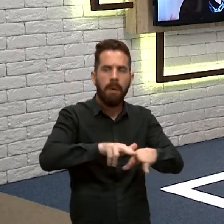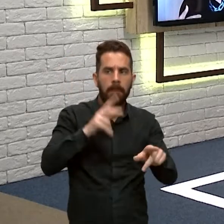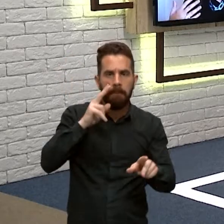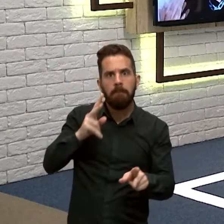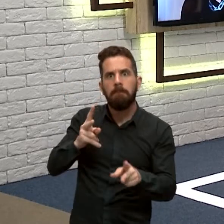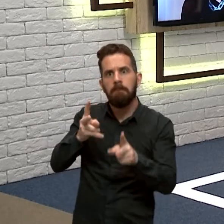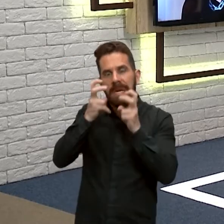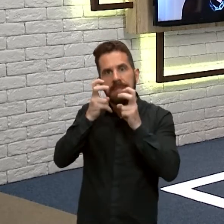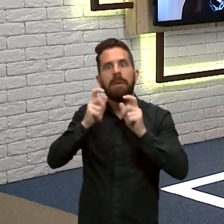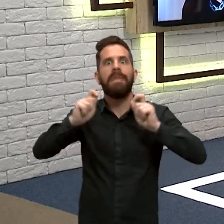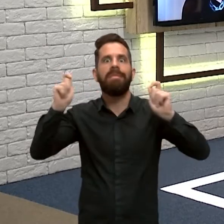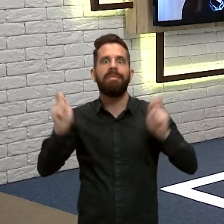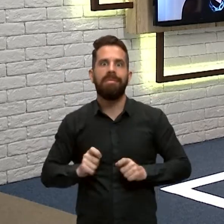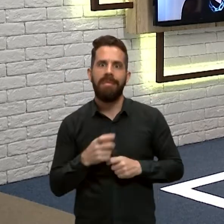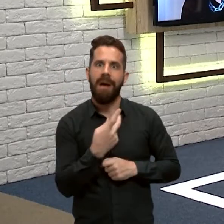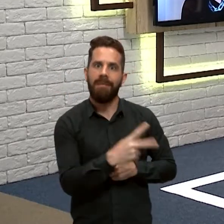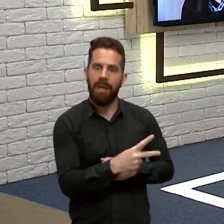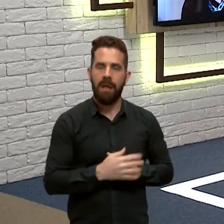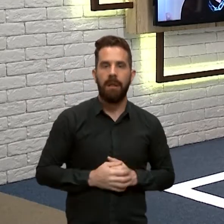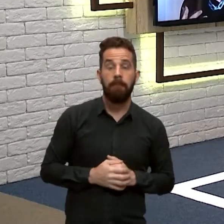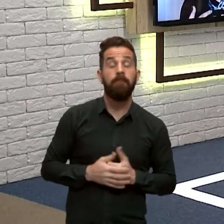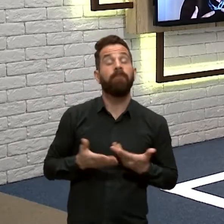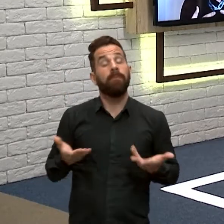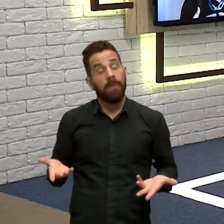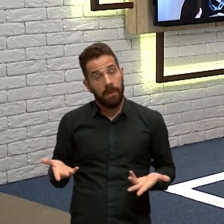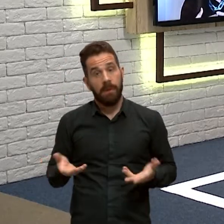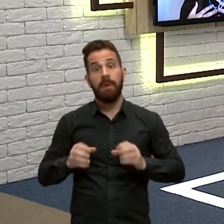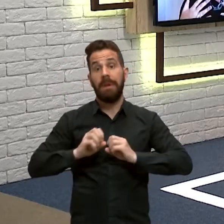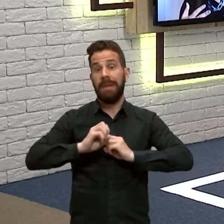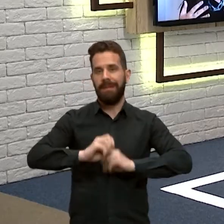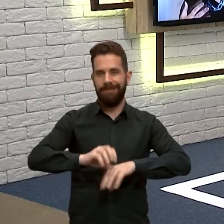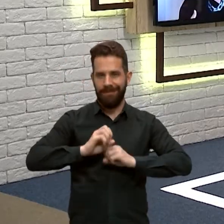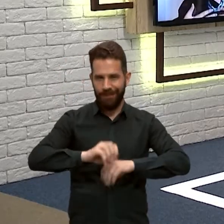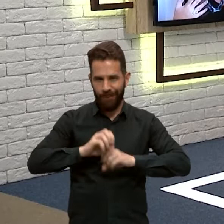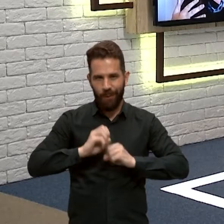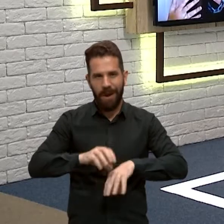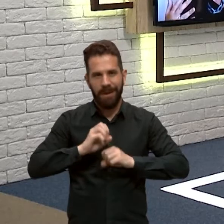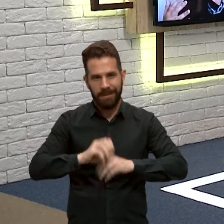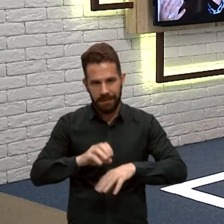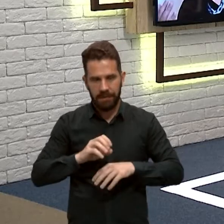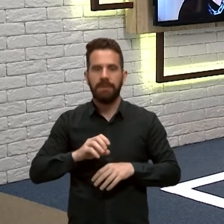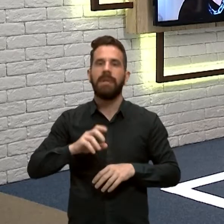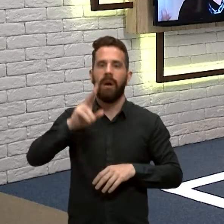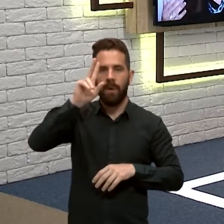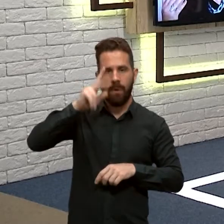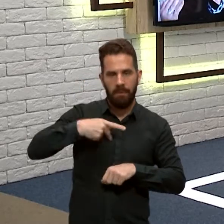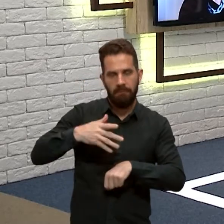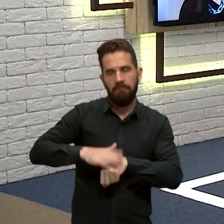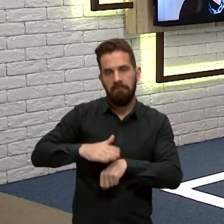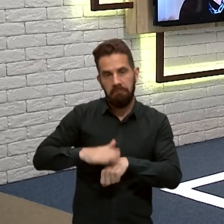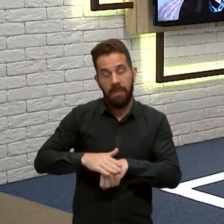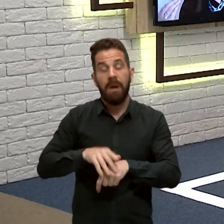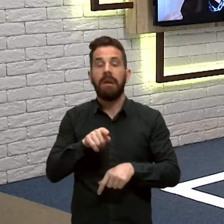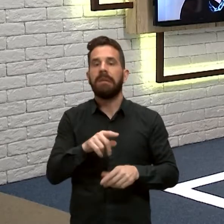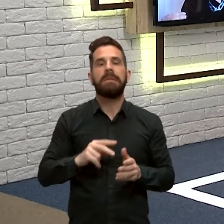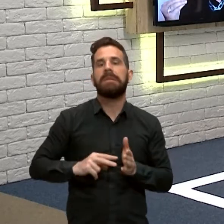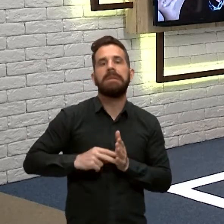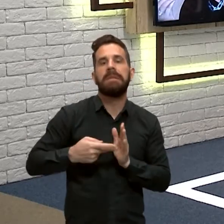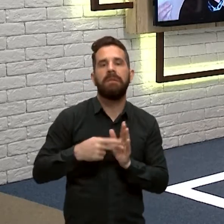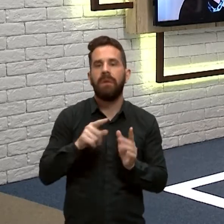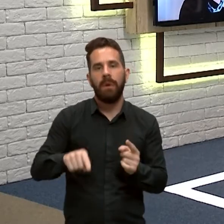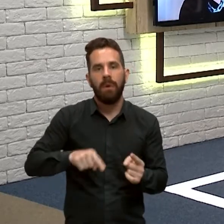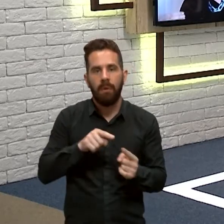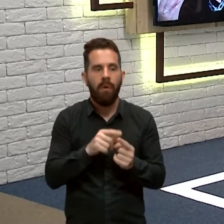determinantes. Então, portanto, uma educação educadora é aquela que preza por desvelar o mundo para